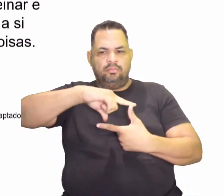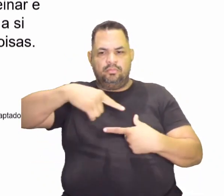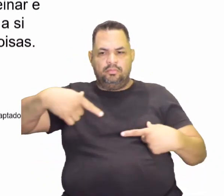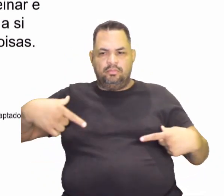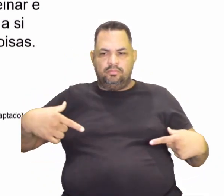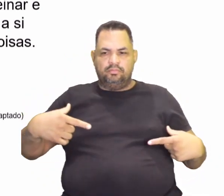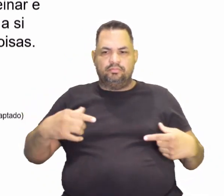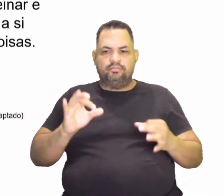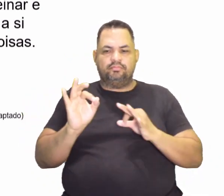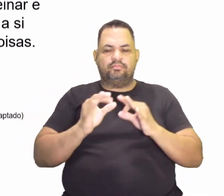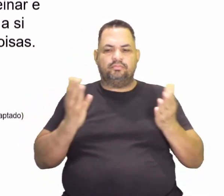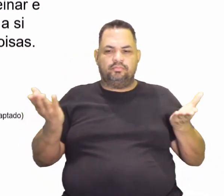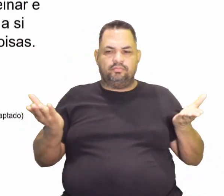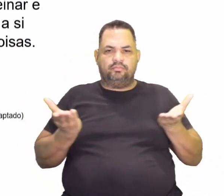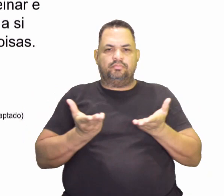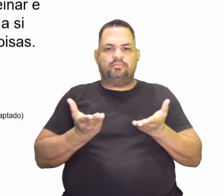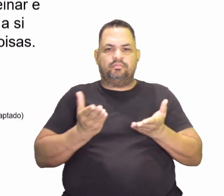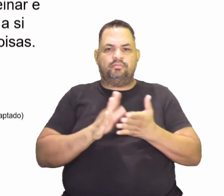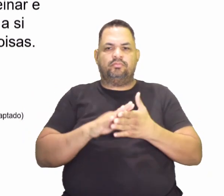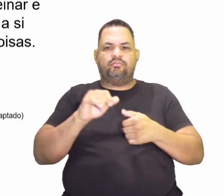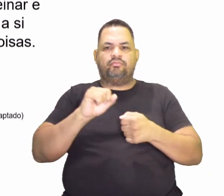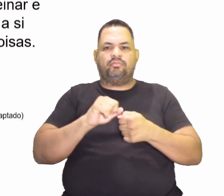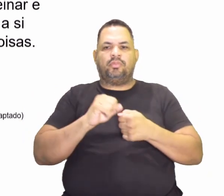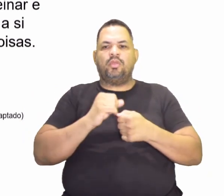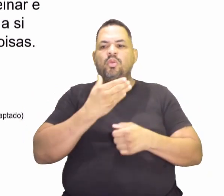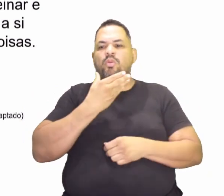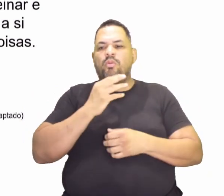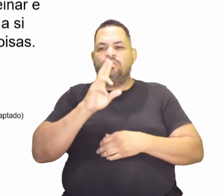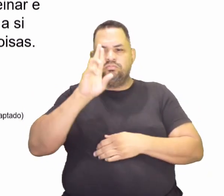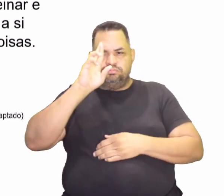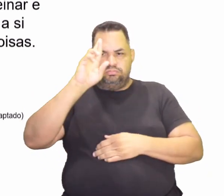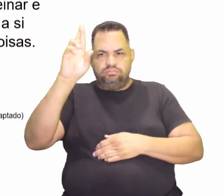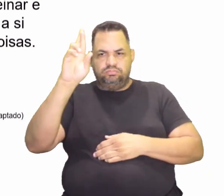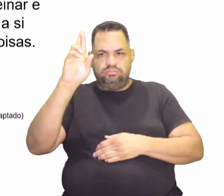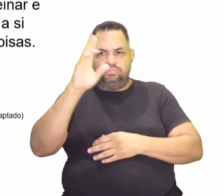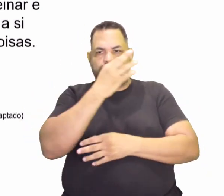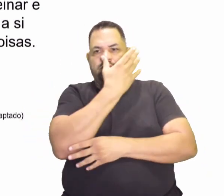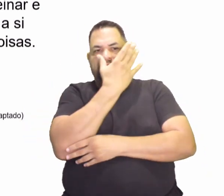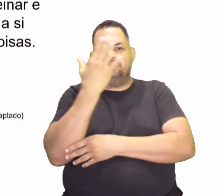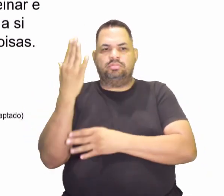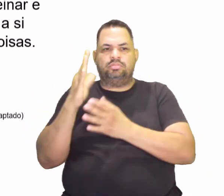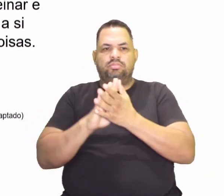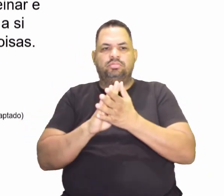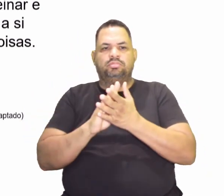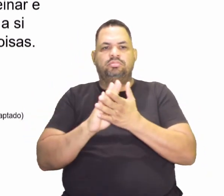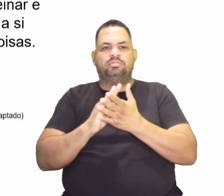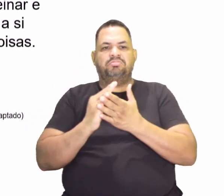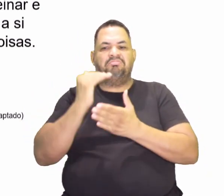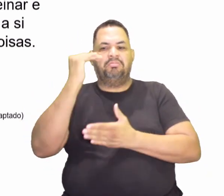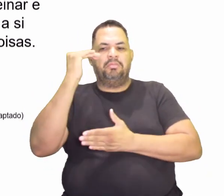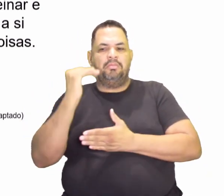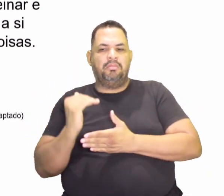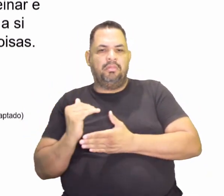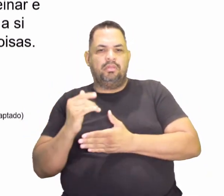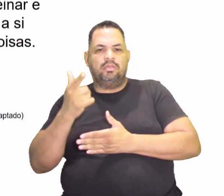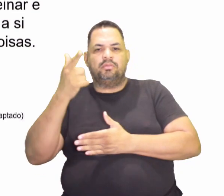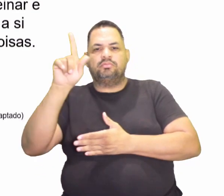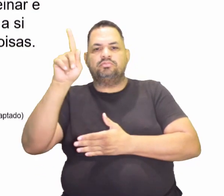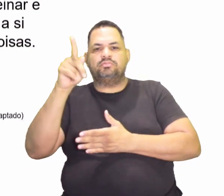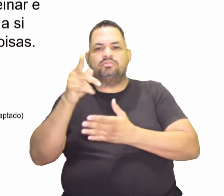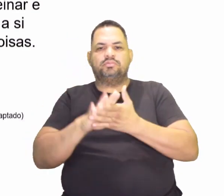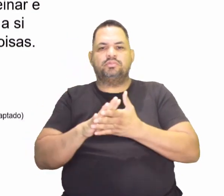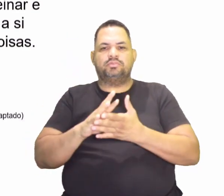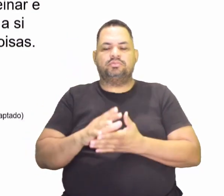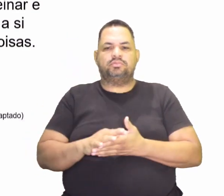antropocentrismo moderno, né, atual, ao fazer o homem senhor da natureza, subjuga as outras formas de vida ao senhorio